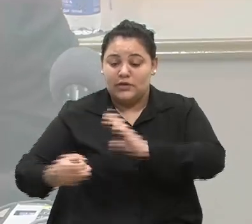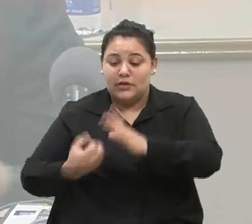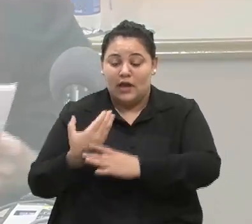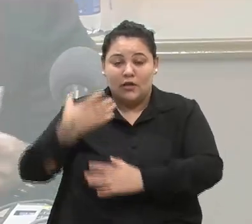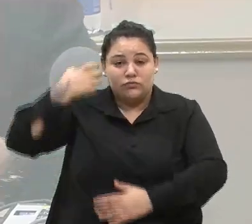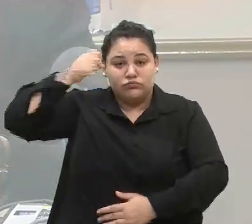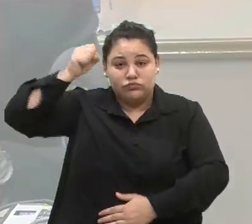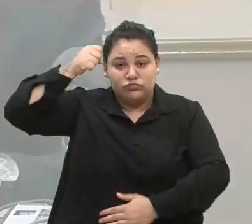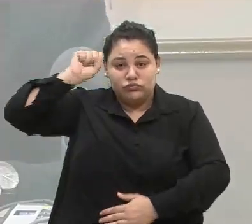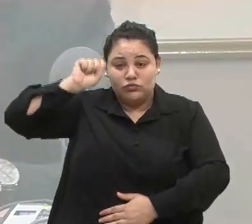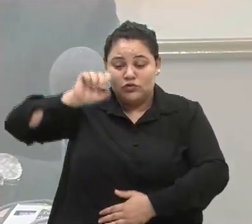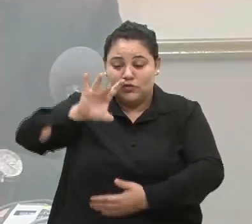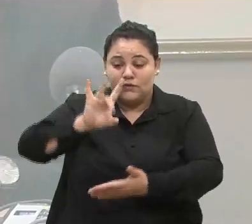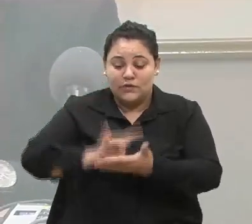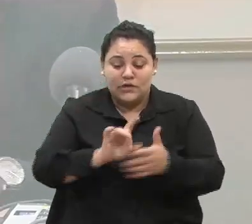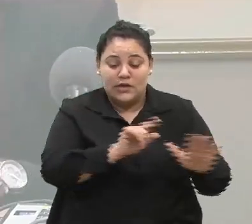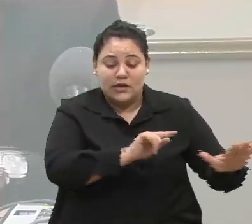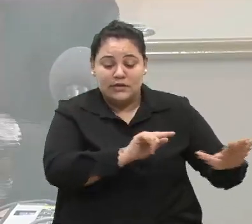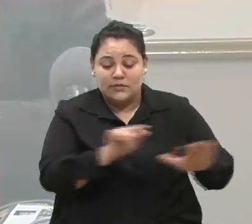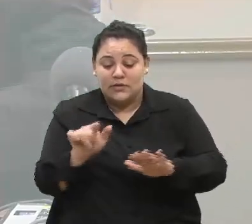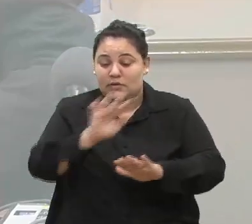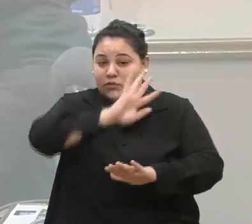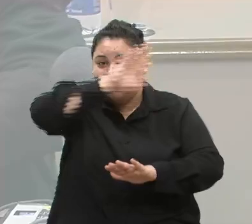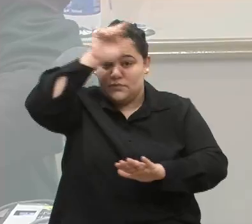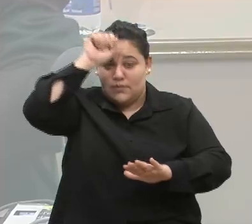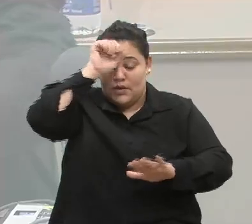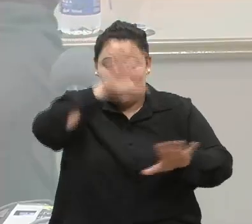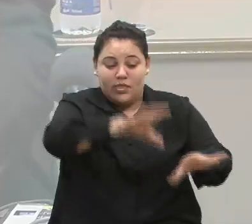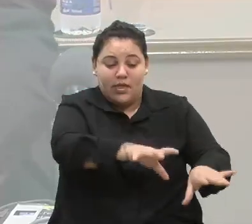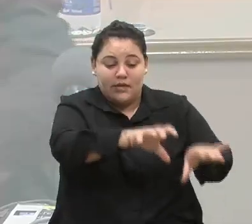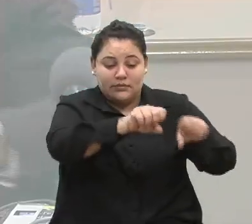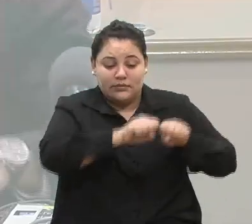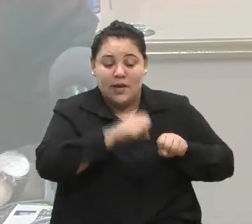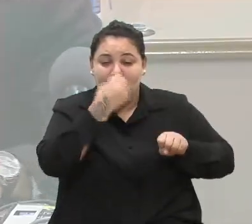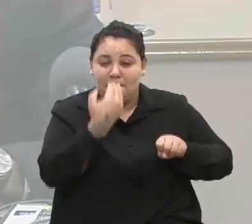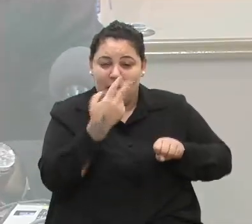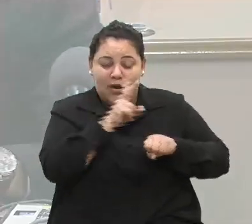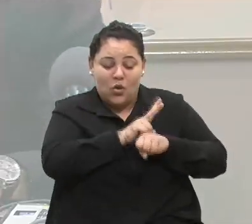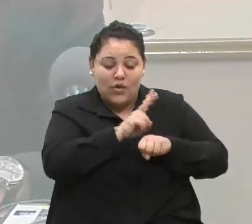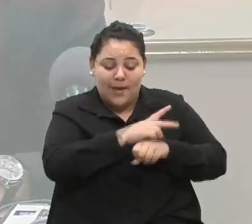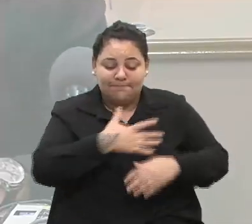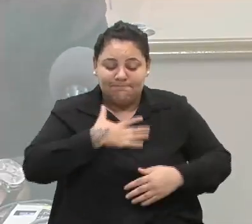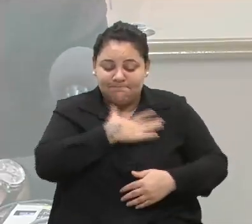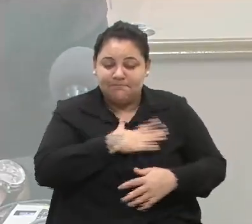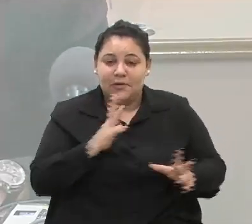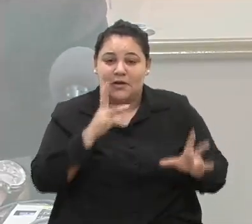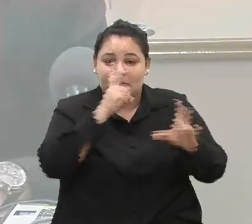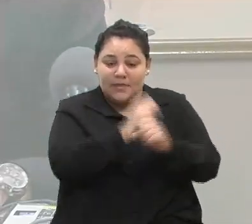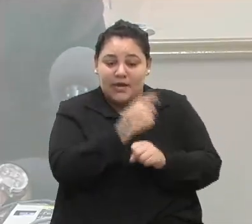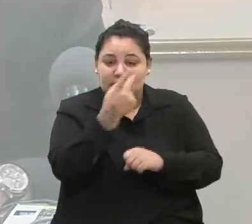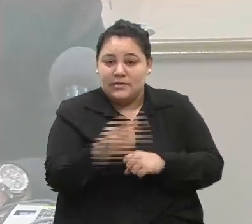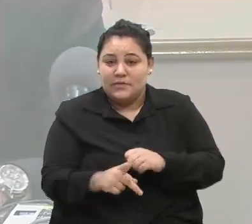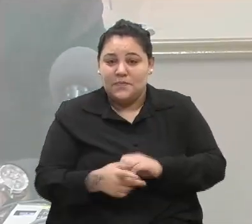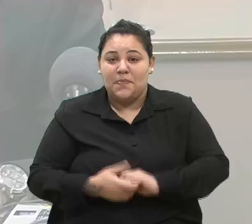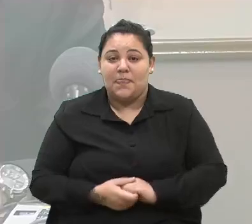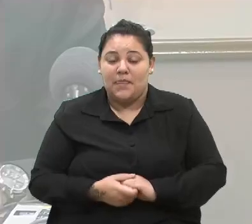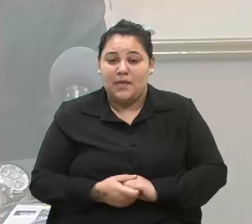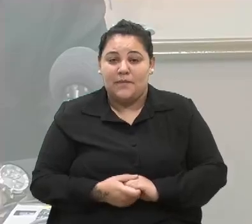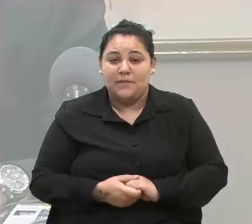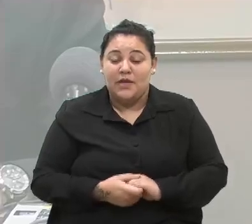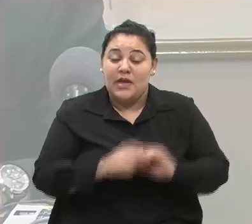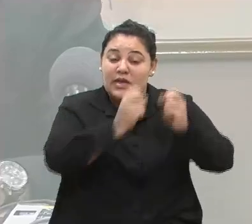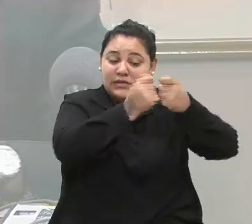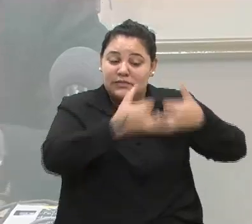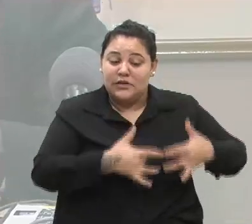Oliveira, que institui a Semana Municipal da Adoção e Bem-Estar dos Animais, no município de Caxias do Sul. Na exposição